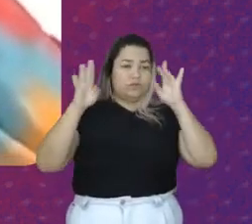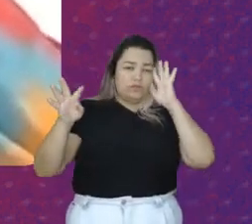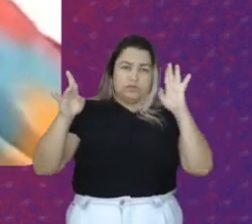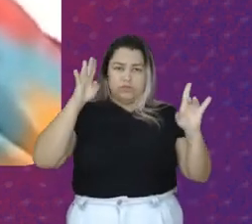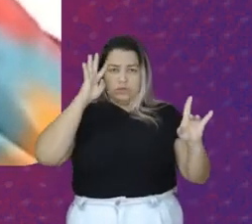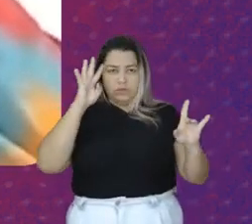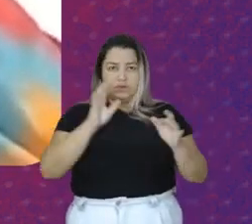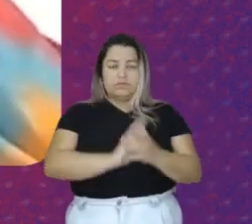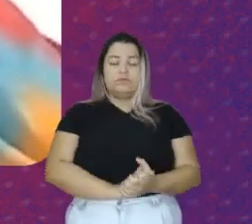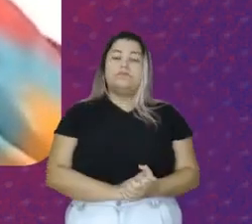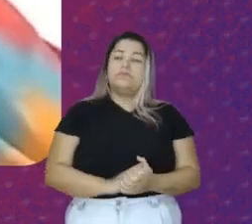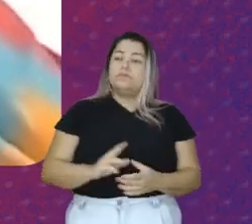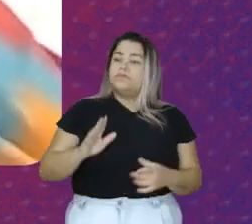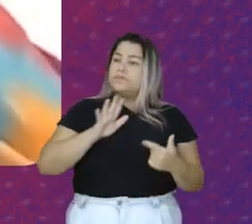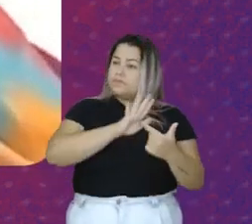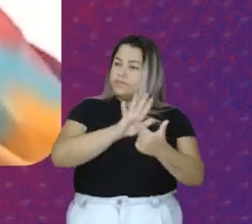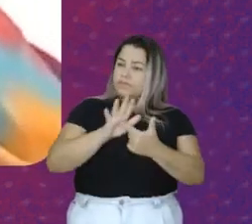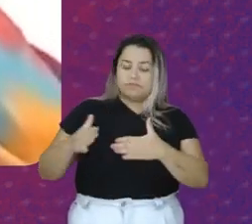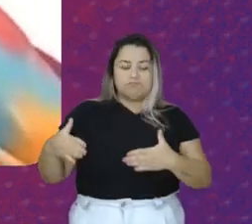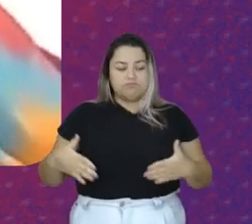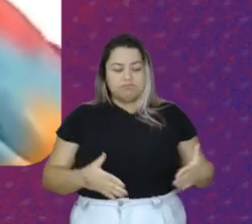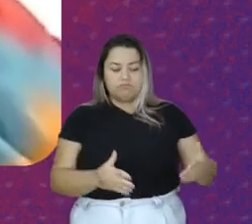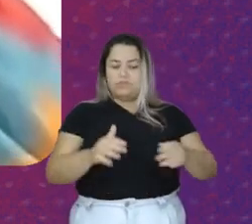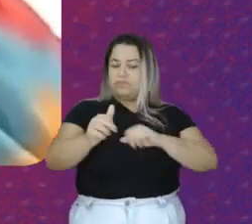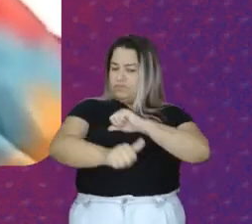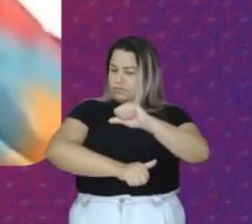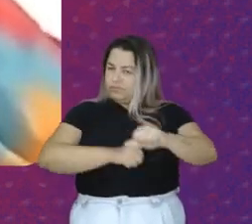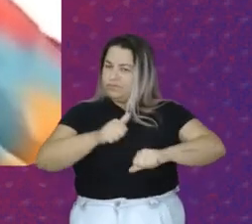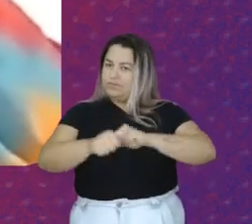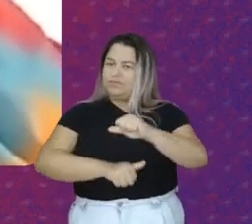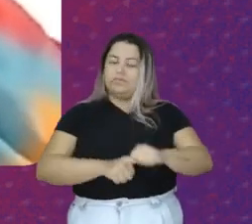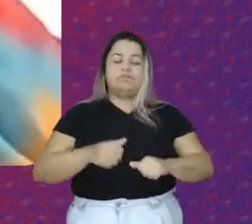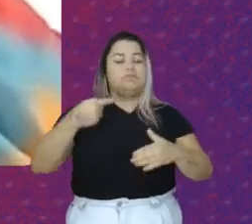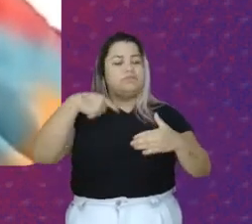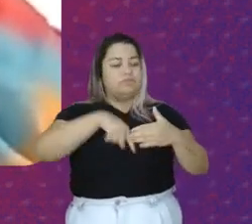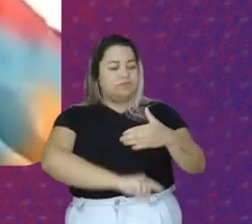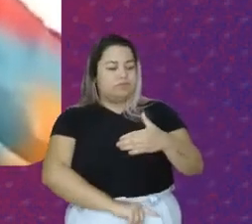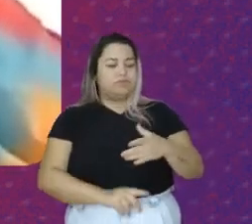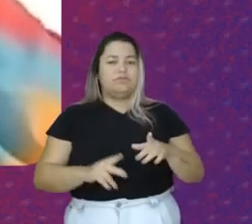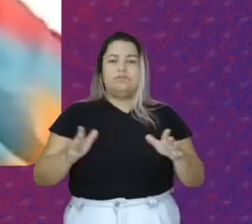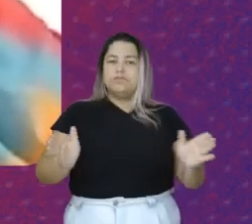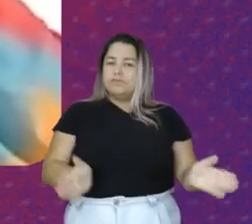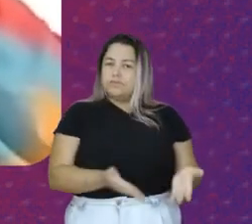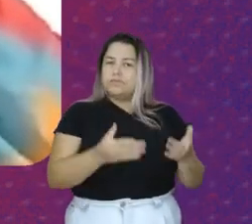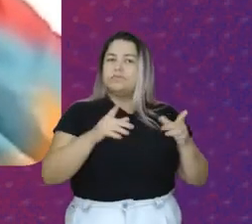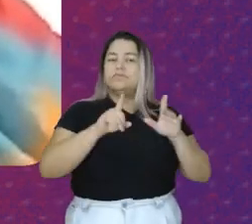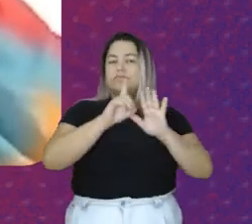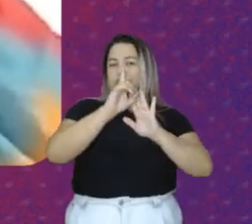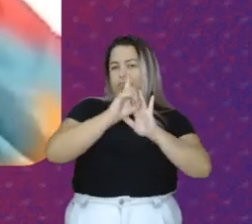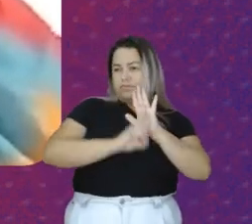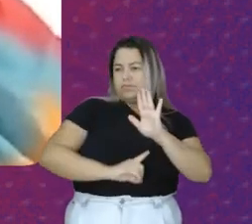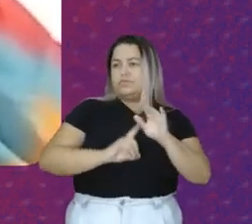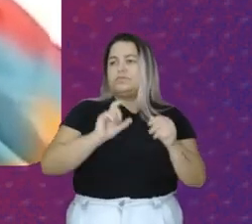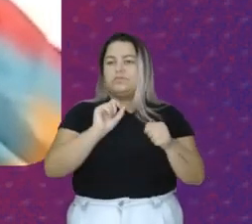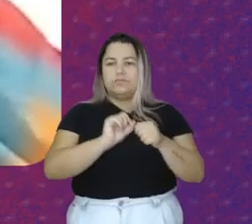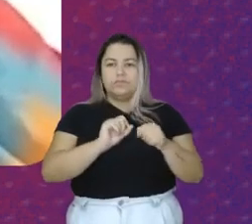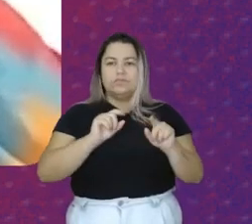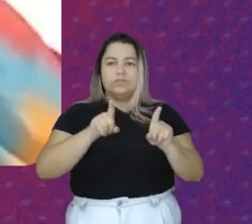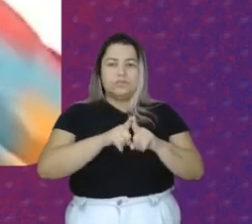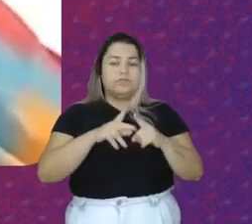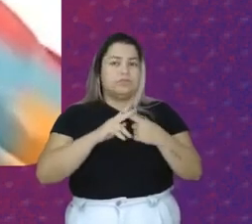e apontar um caminho de transformação profunda para promover direitos, fazer